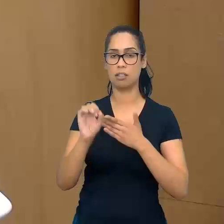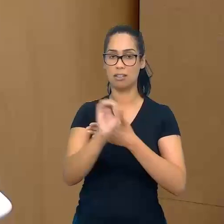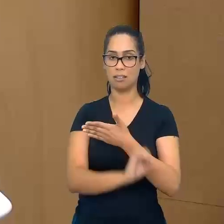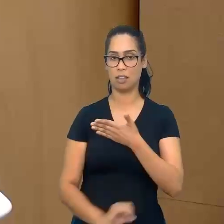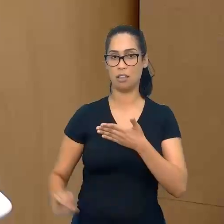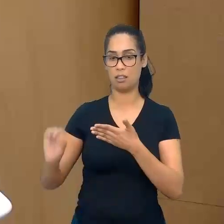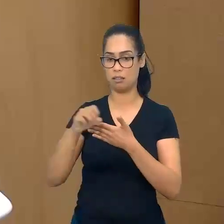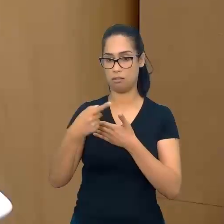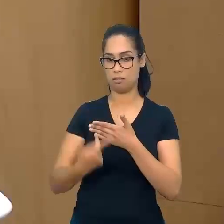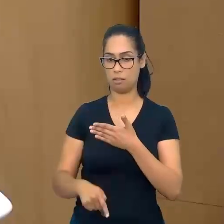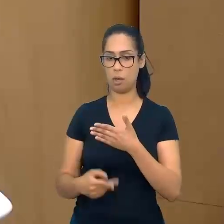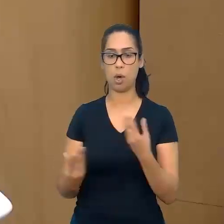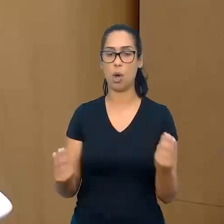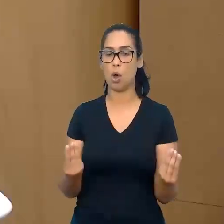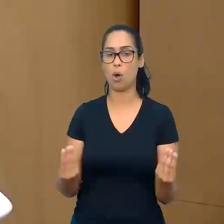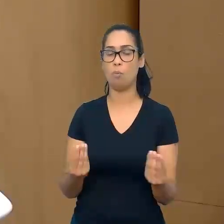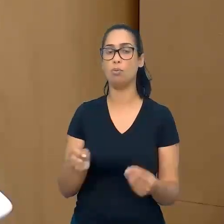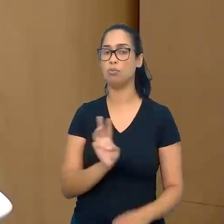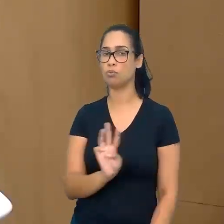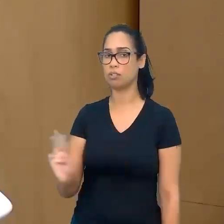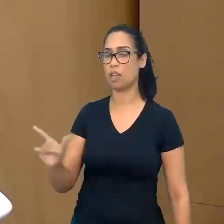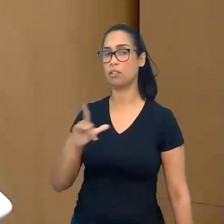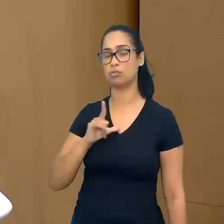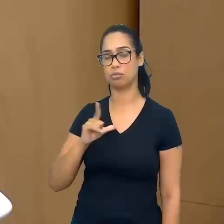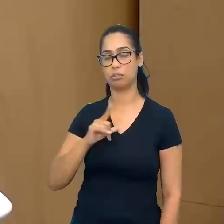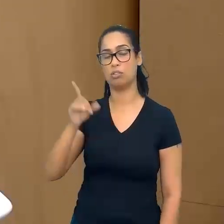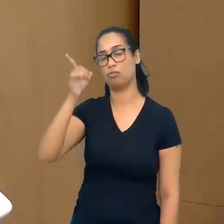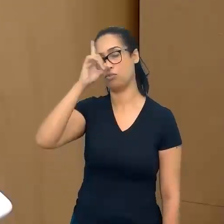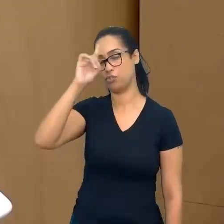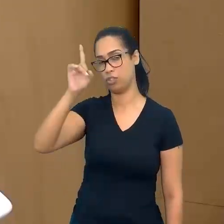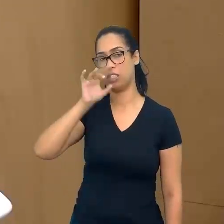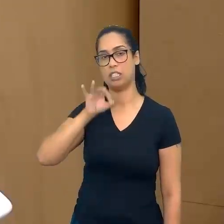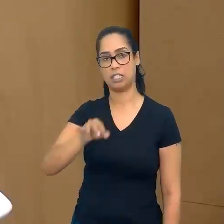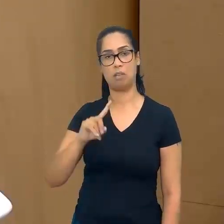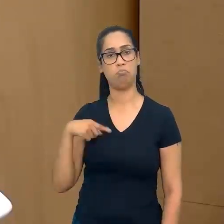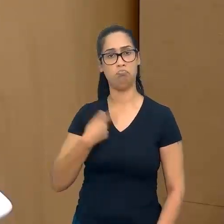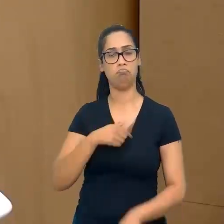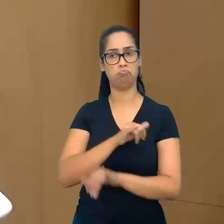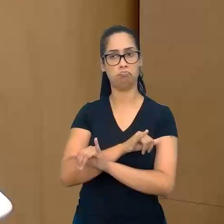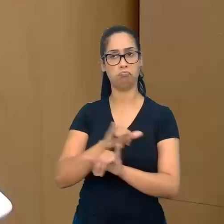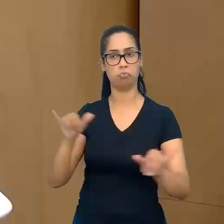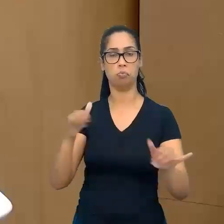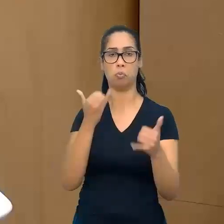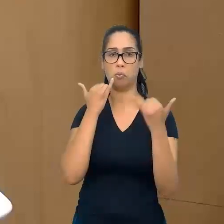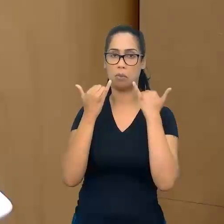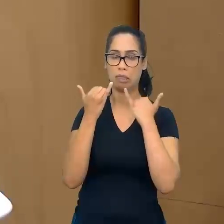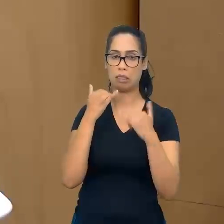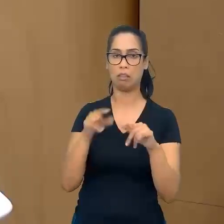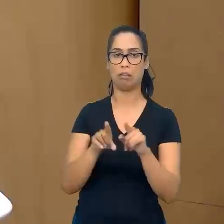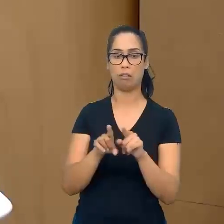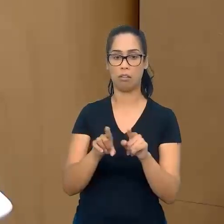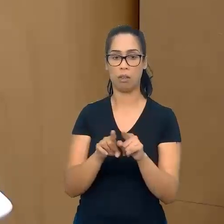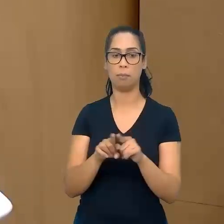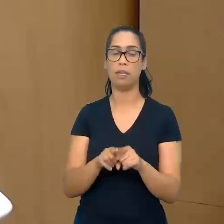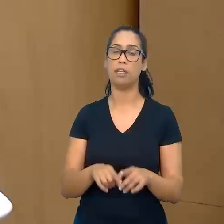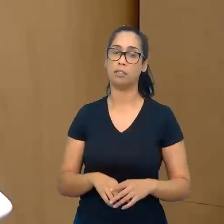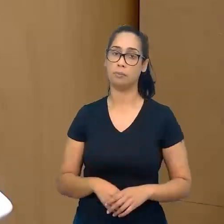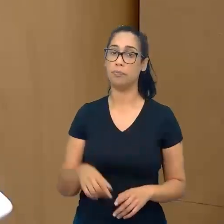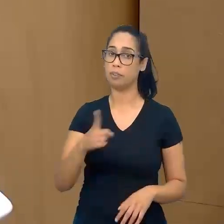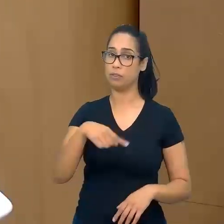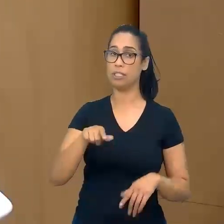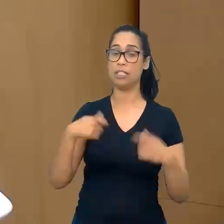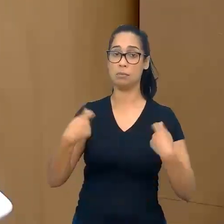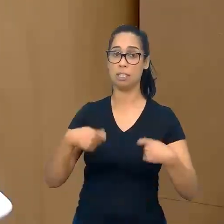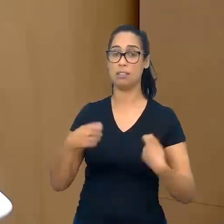no site a gente divulga as datas os cursos que estão com inscrição aberta enfim eu sugiro que vocês acessem o site para